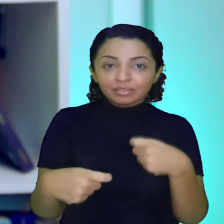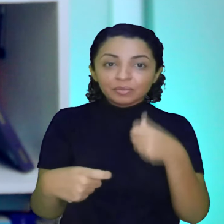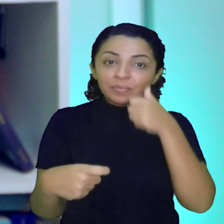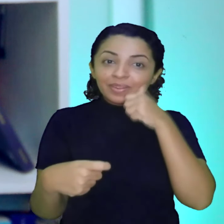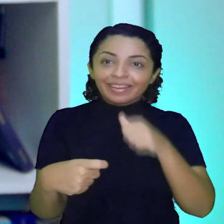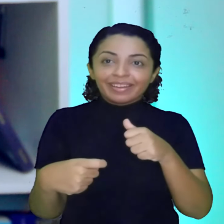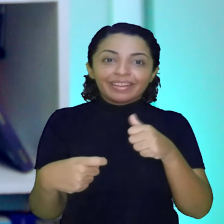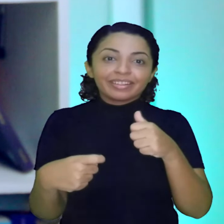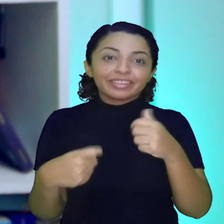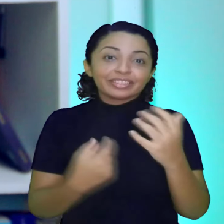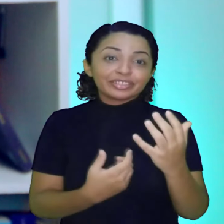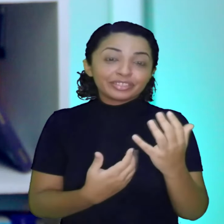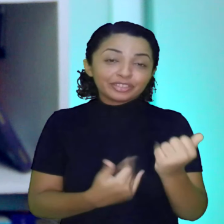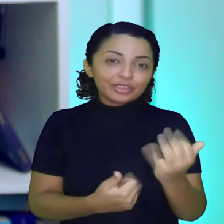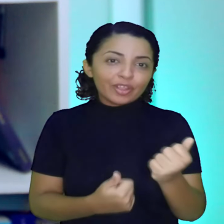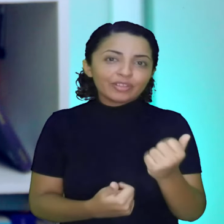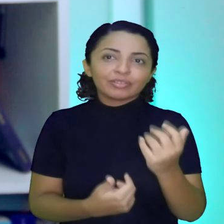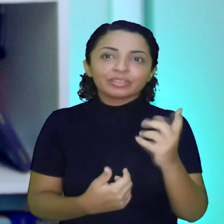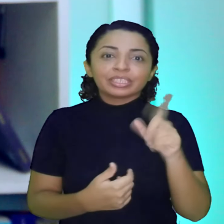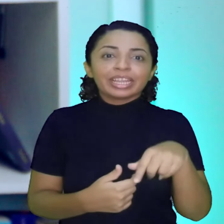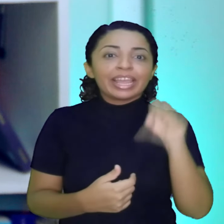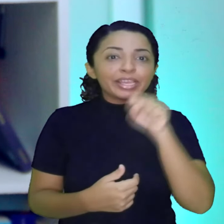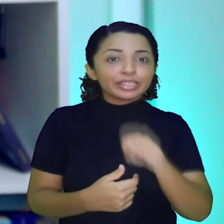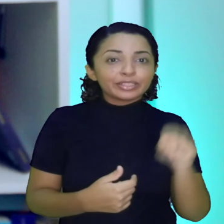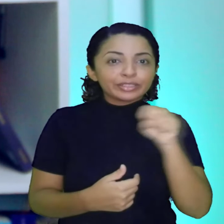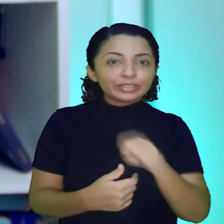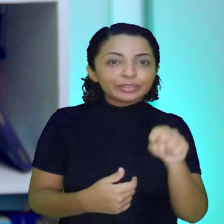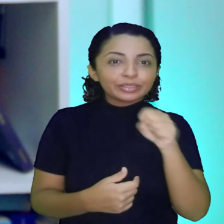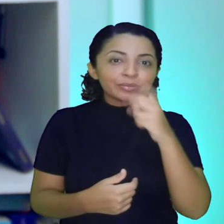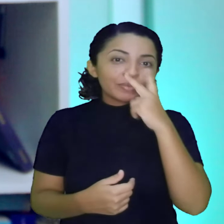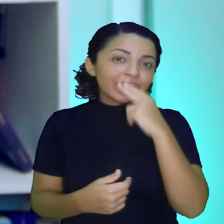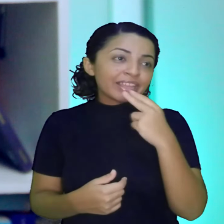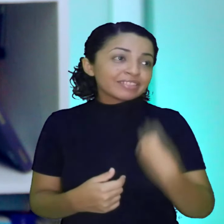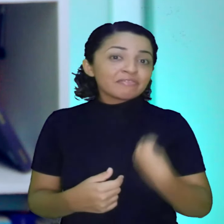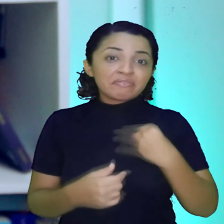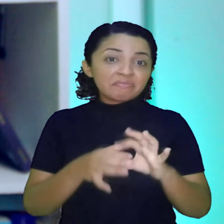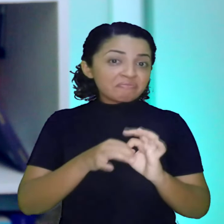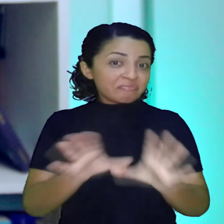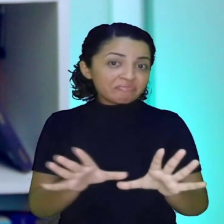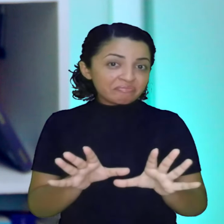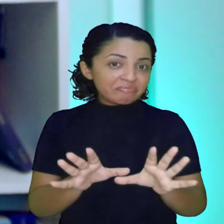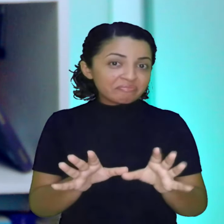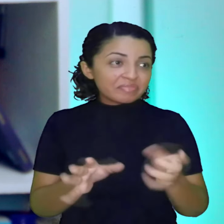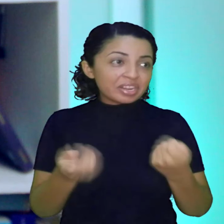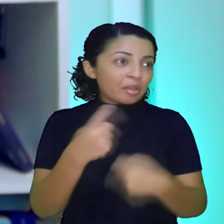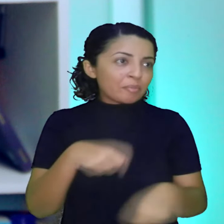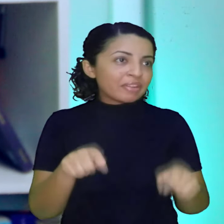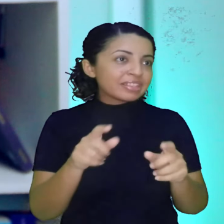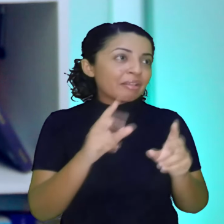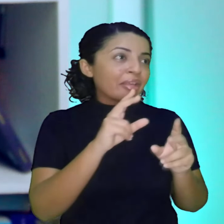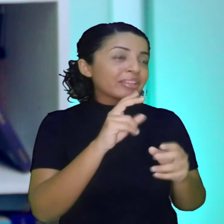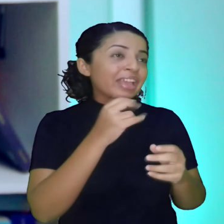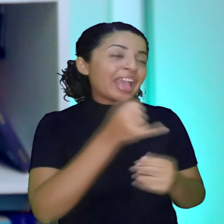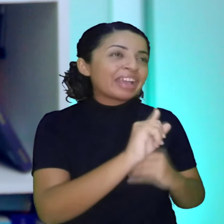mulher jovem de 23 anos, solteira, que não precisa dar satisfação a ninguém, que tem nos seus